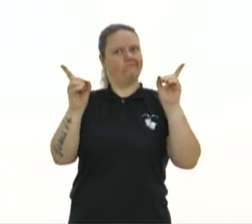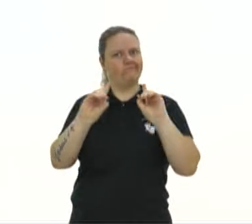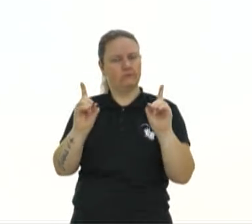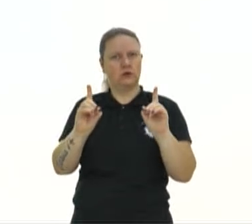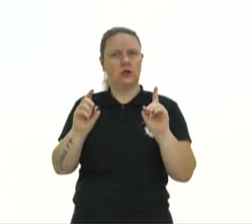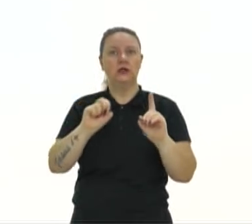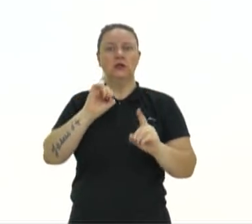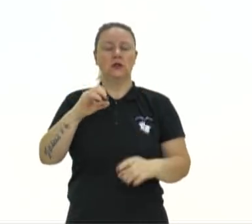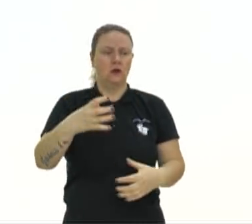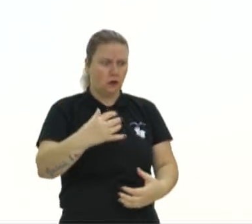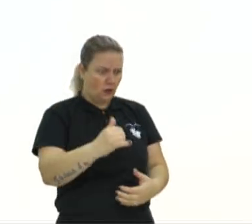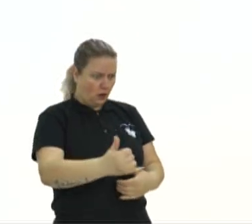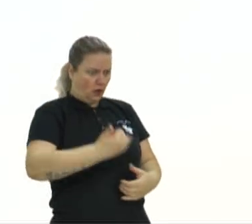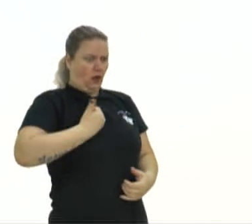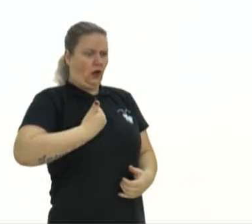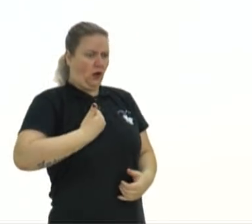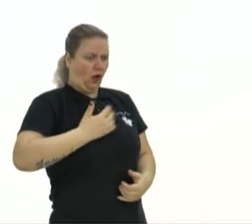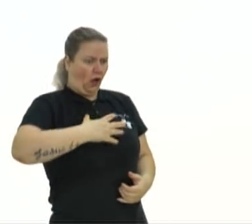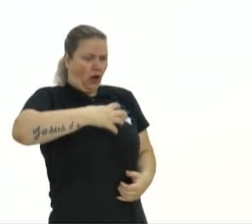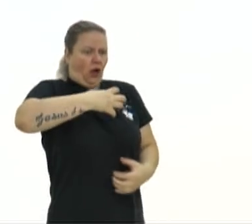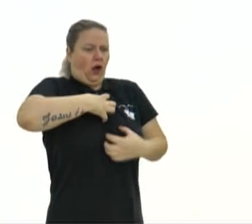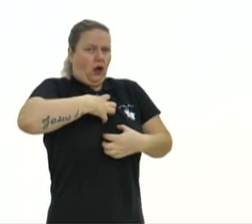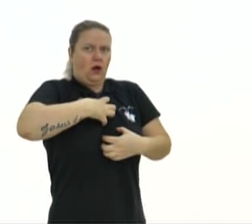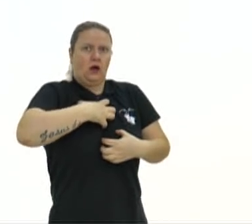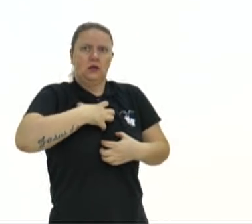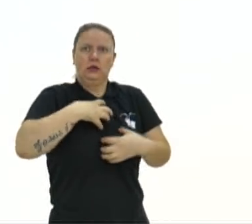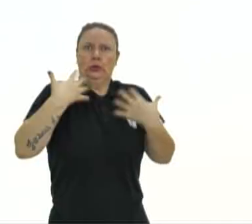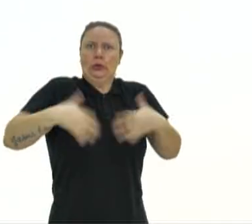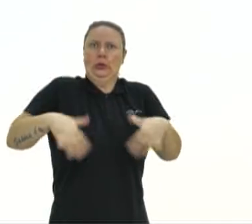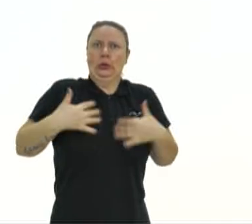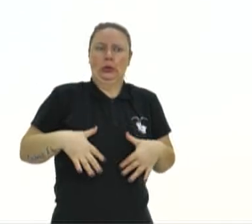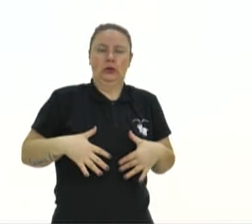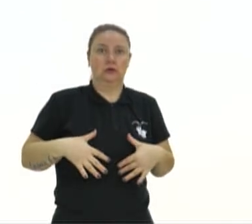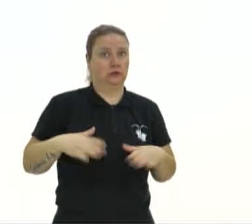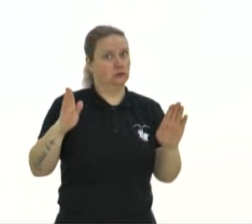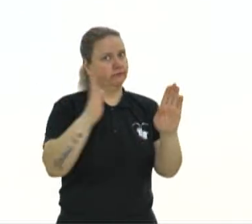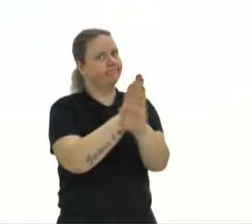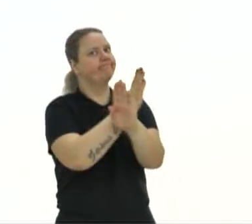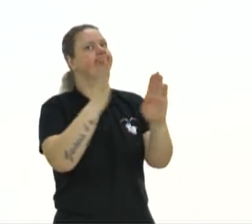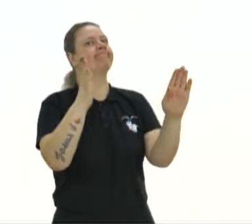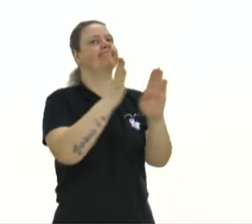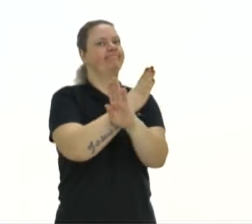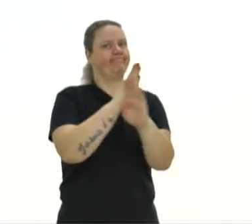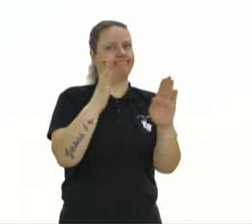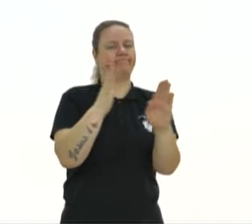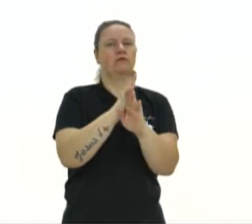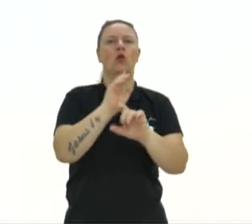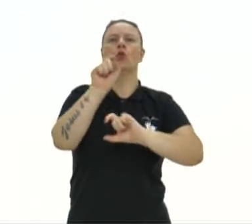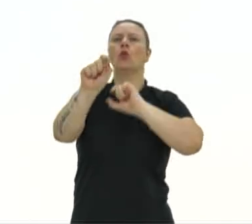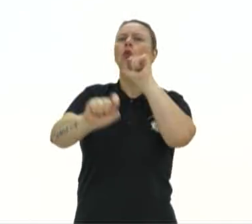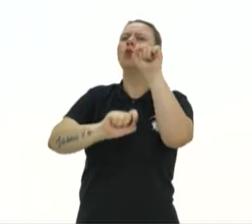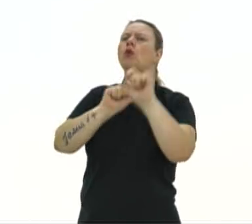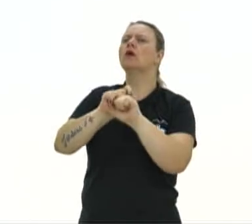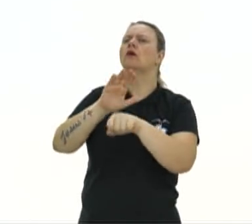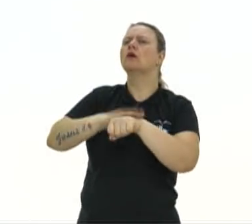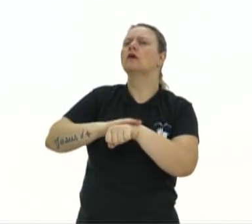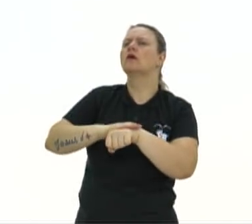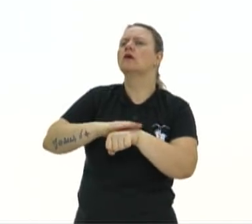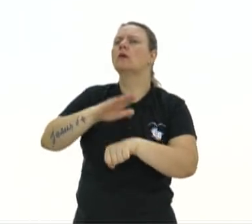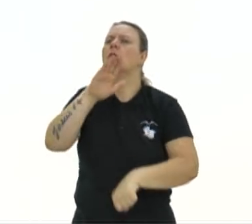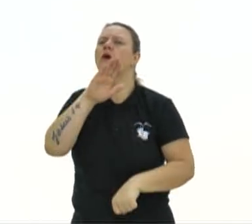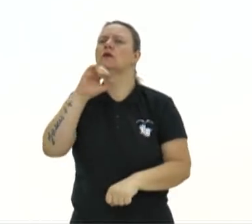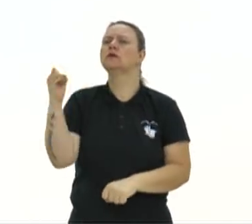uma reação emocional muito grande? Desconfie. Letra A. Quais ações são mais importantes